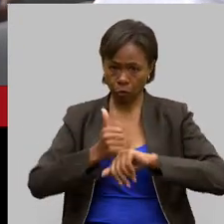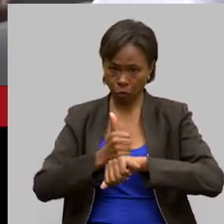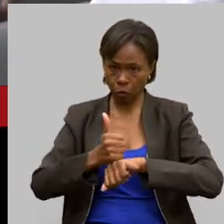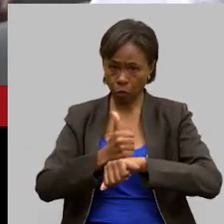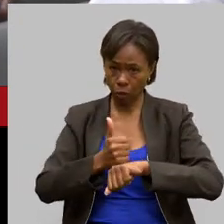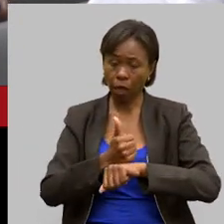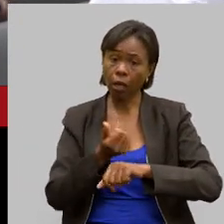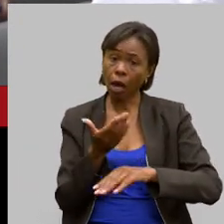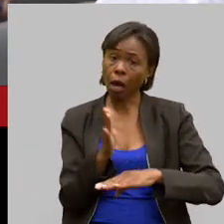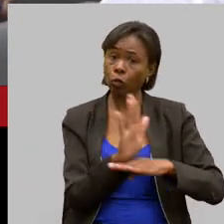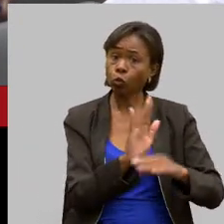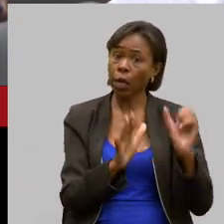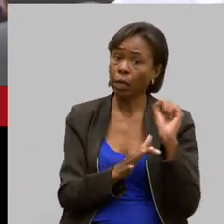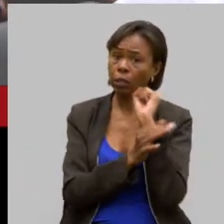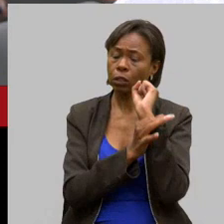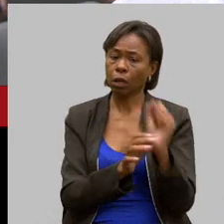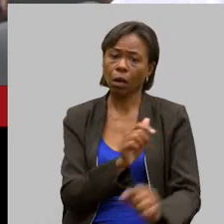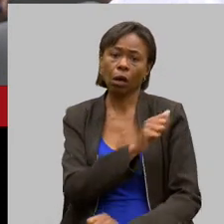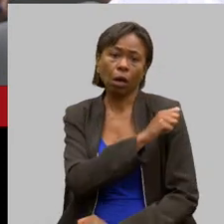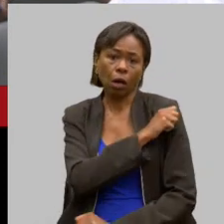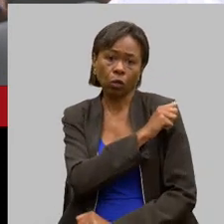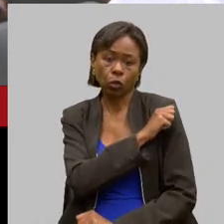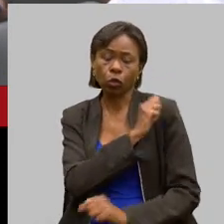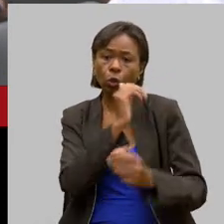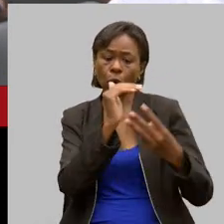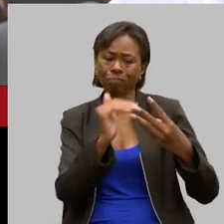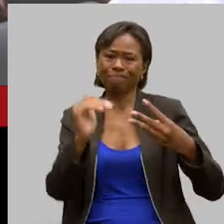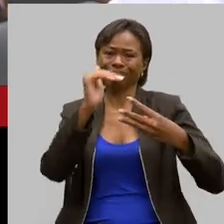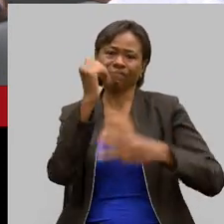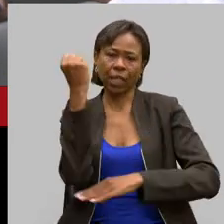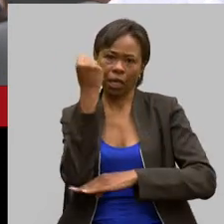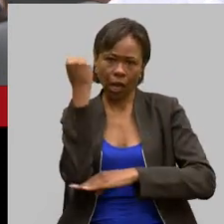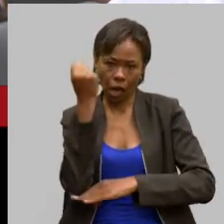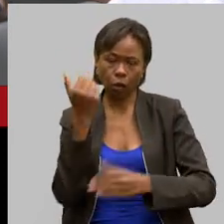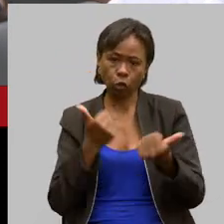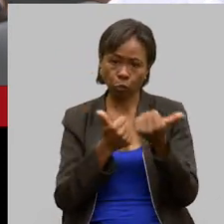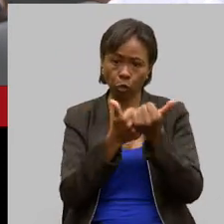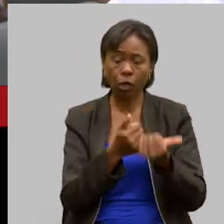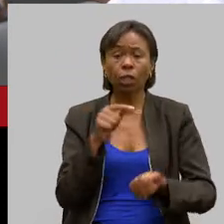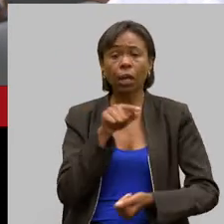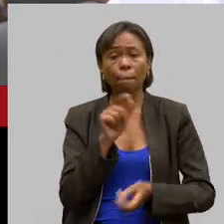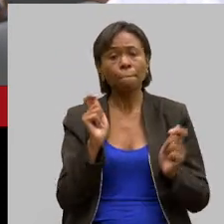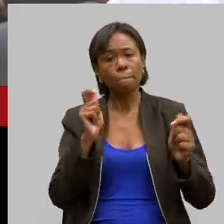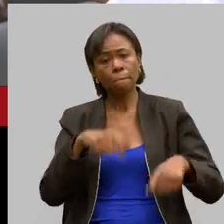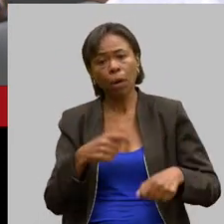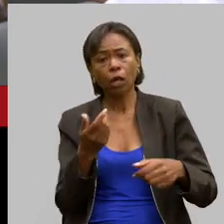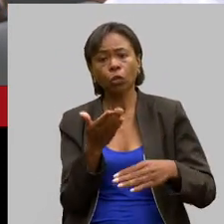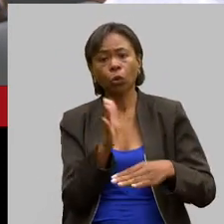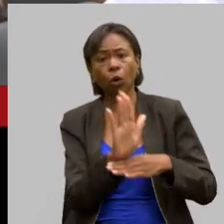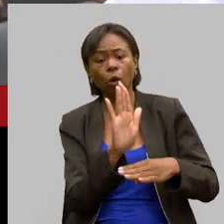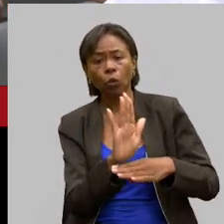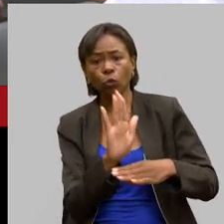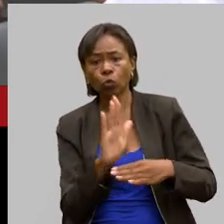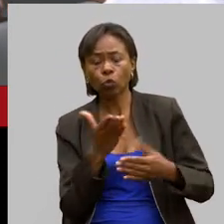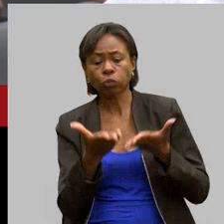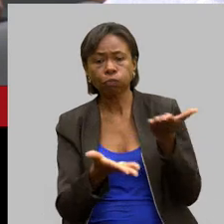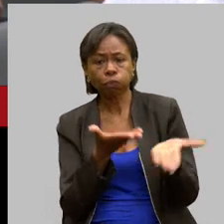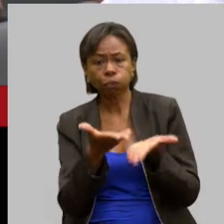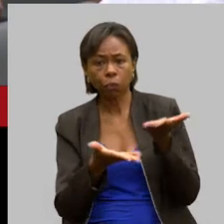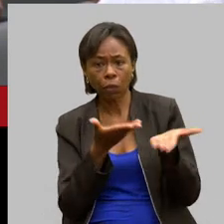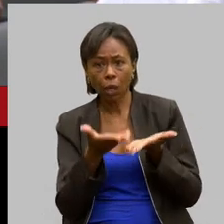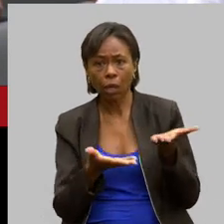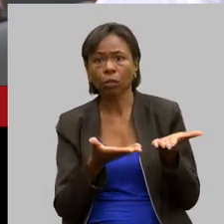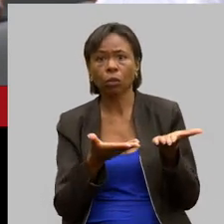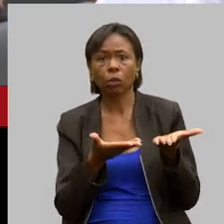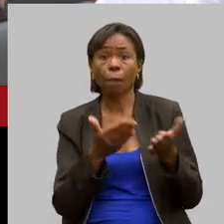autistas com maior nível de suporte um um serviço um serviço Educacional com